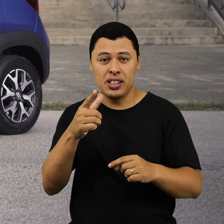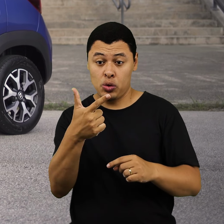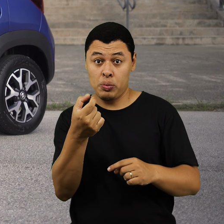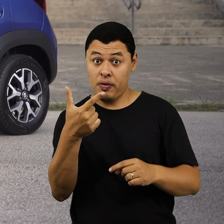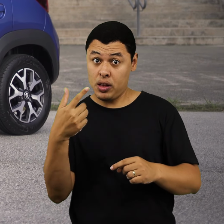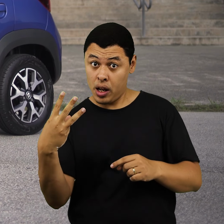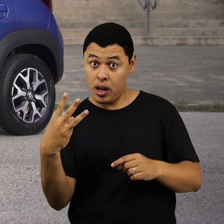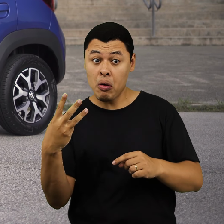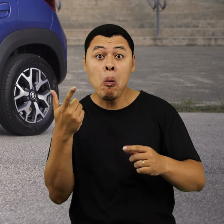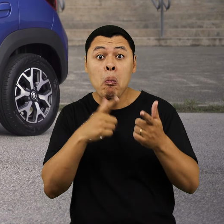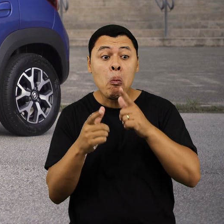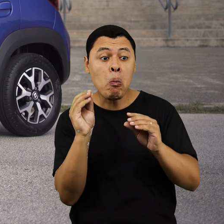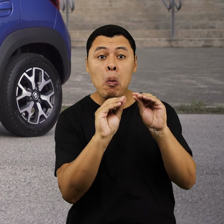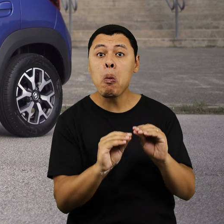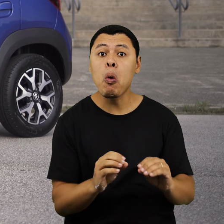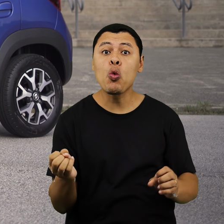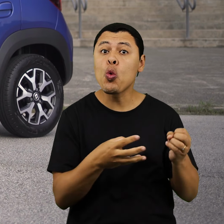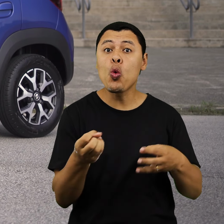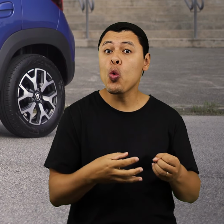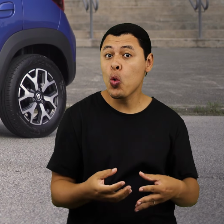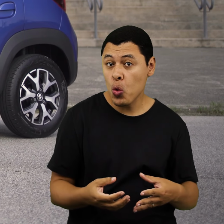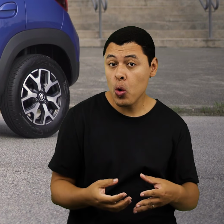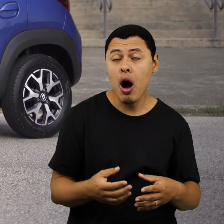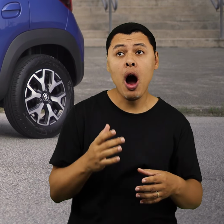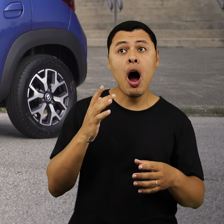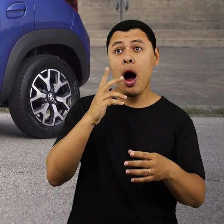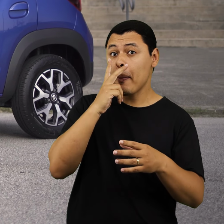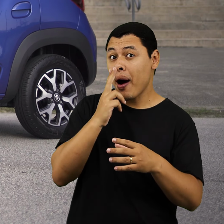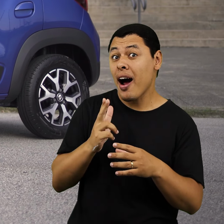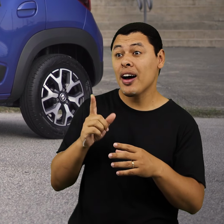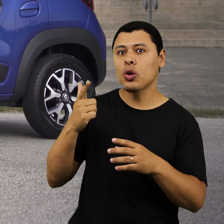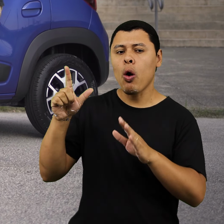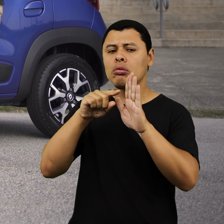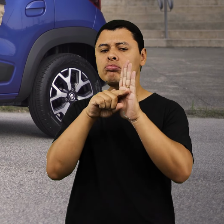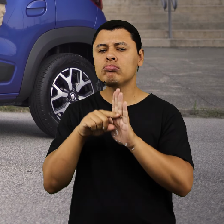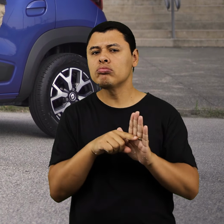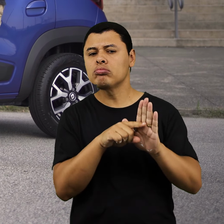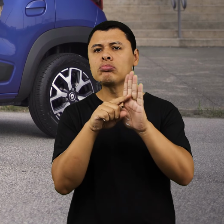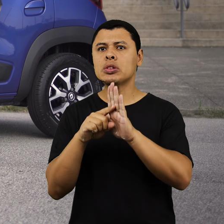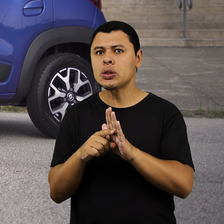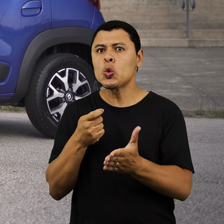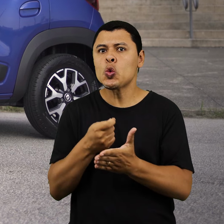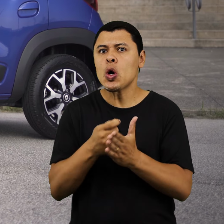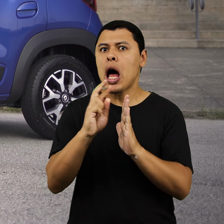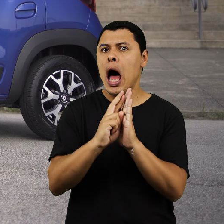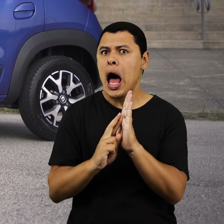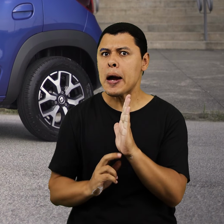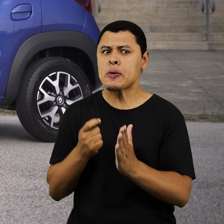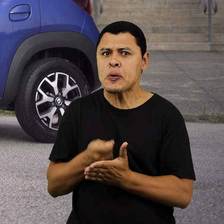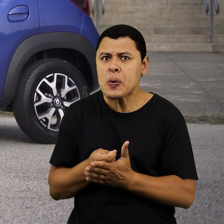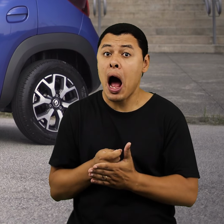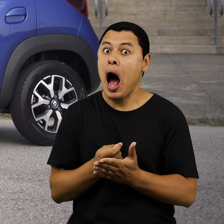talvez tenham a ver com uma possível nova avaliação do Lightning Cap, que dentro dos seus novos critérios deixou tudo mais rigoroso. Então o